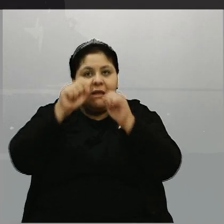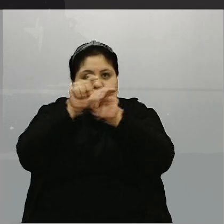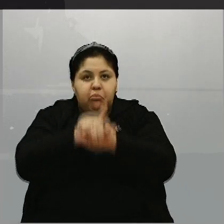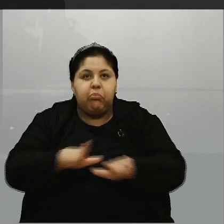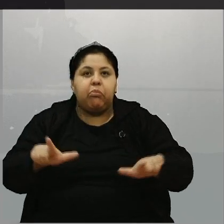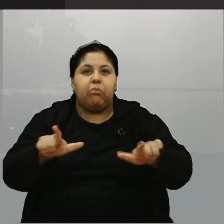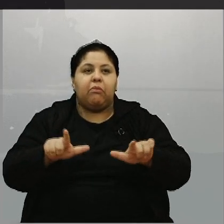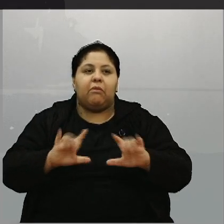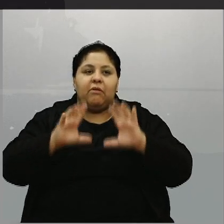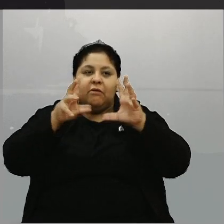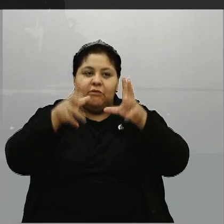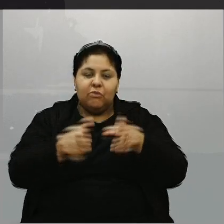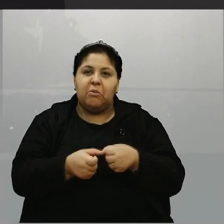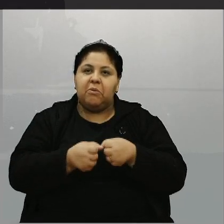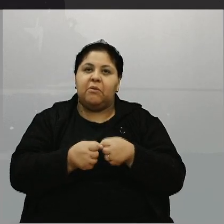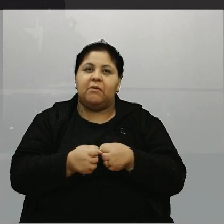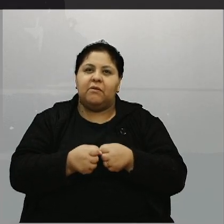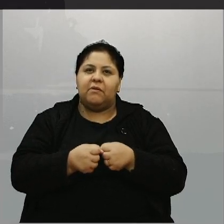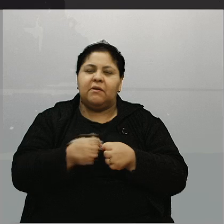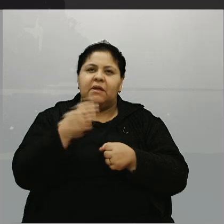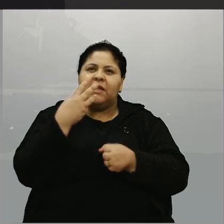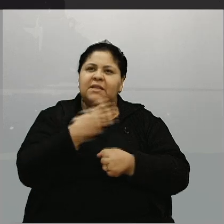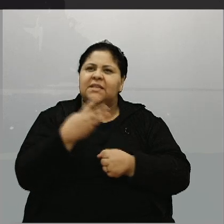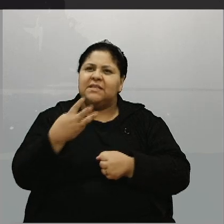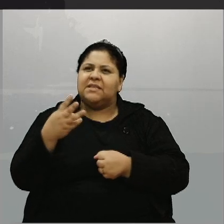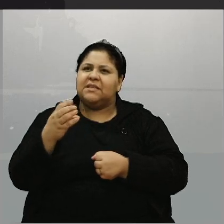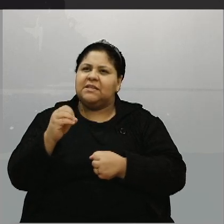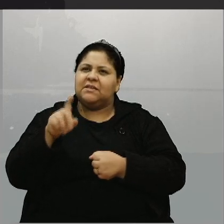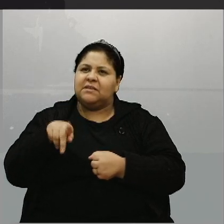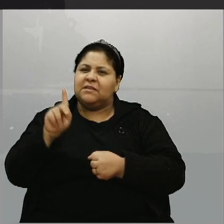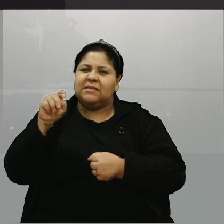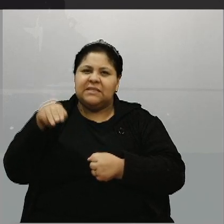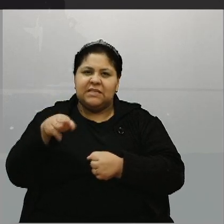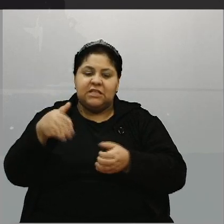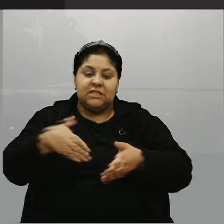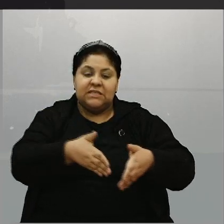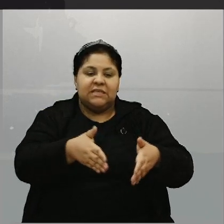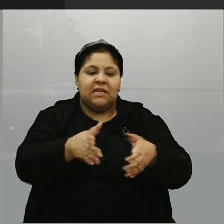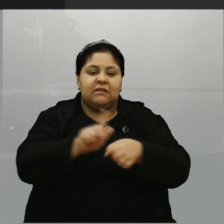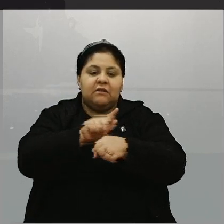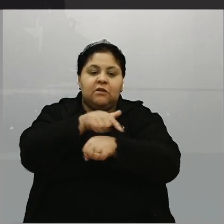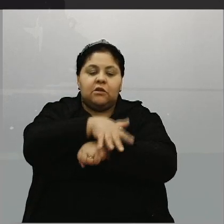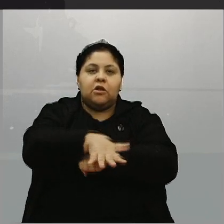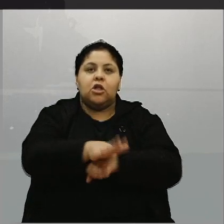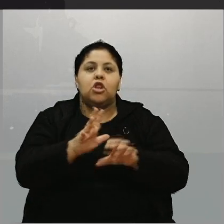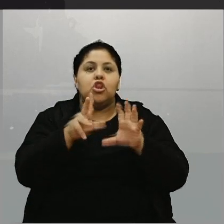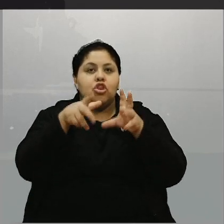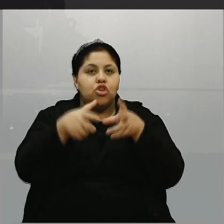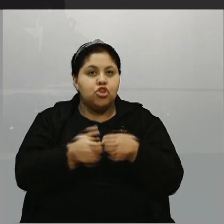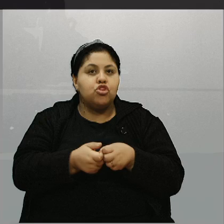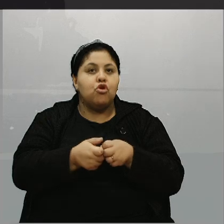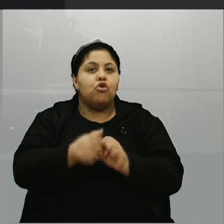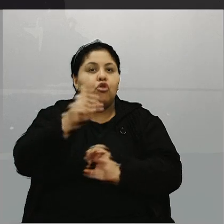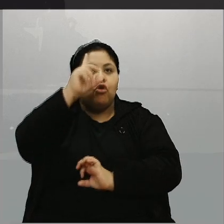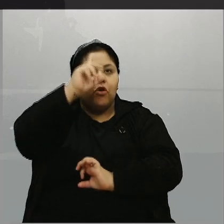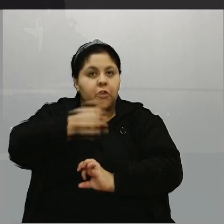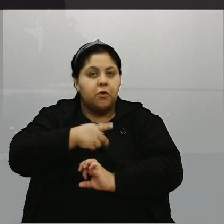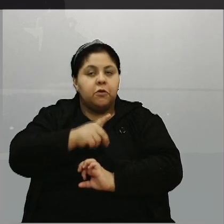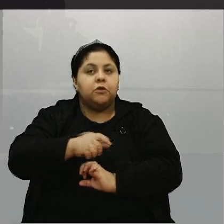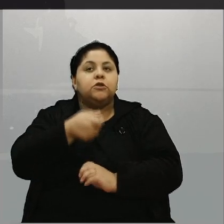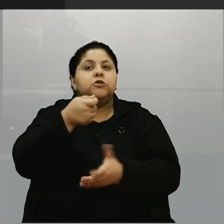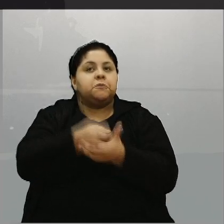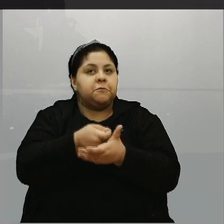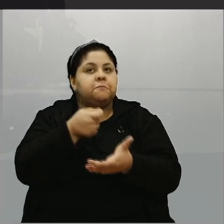valetas, porque tem 330 quilômetros de estrada em Galópolis, todos cobram e com direito de cobrar,